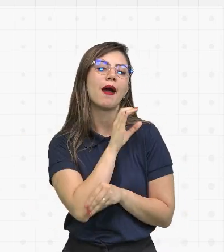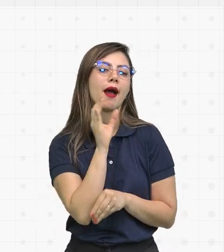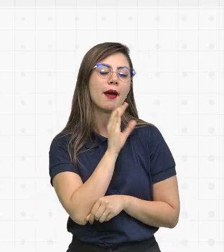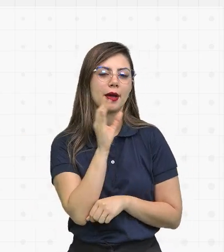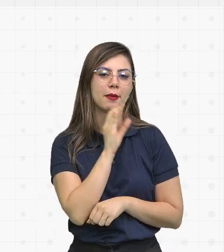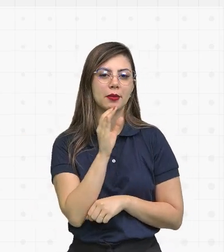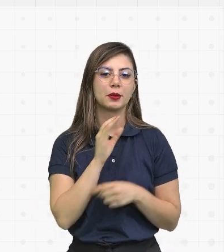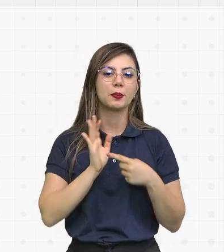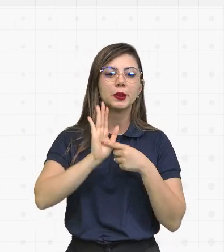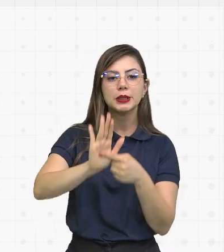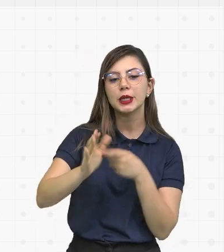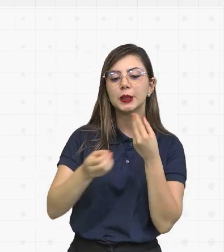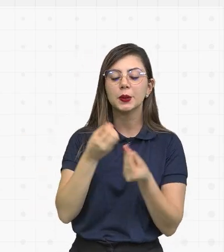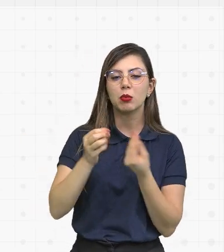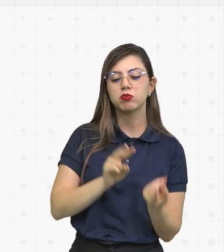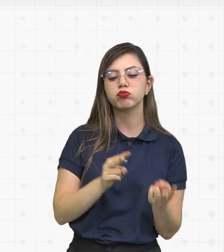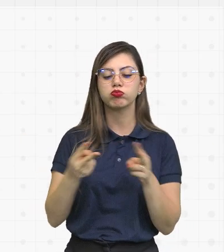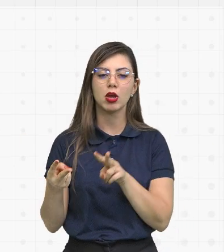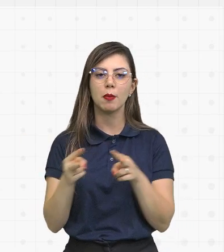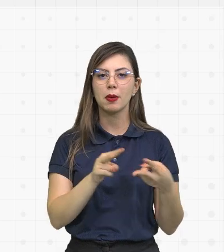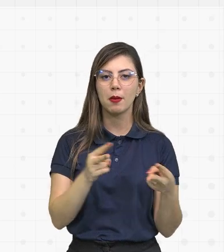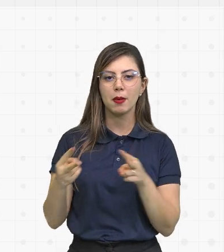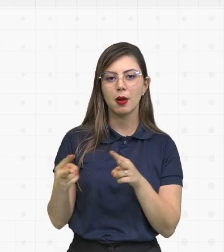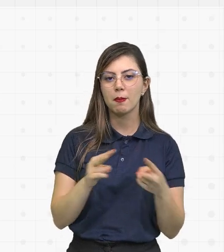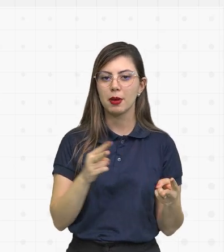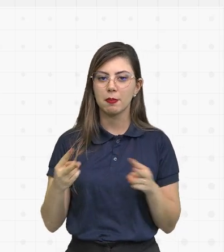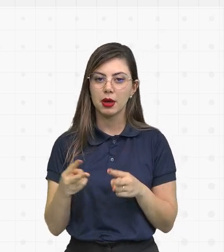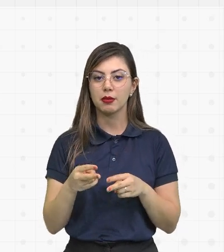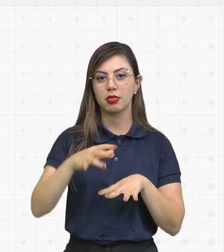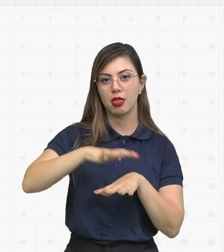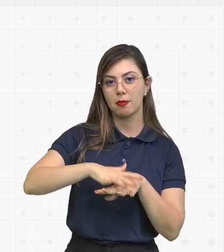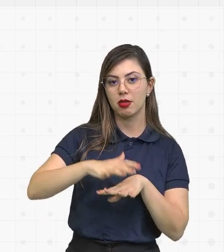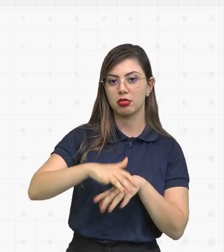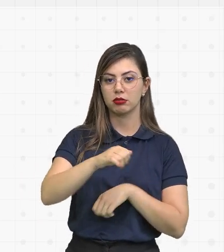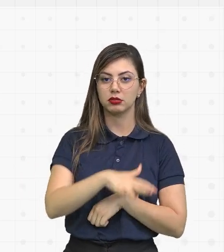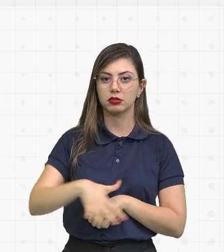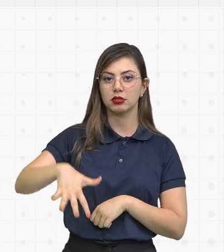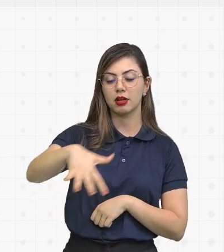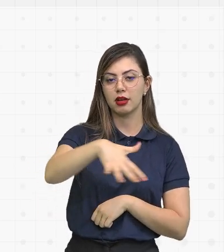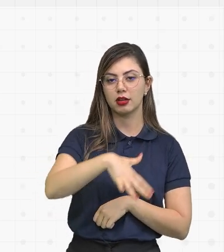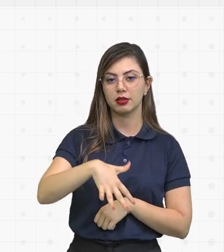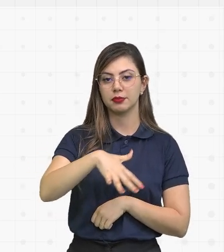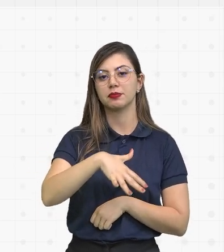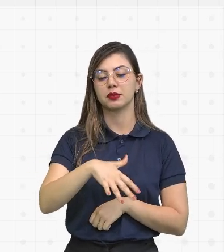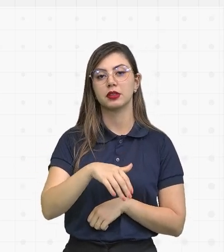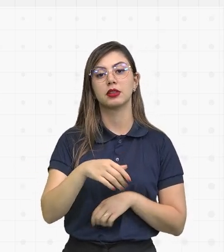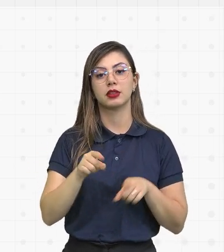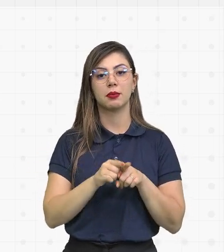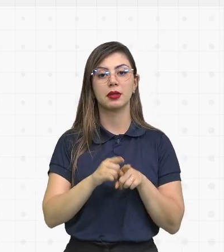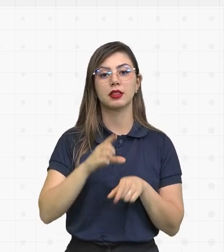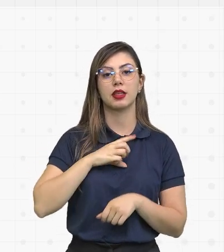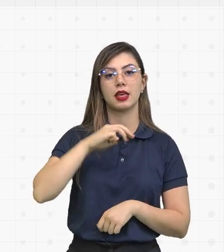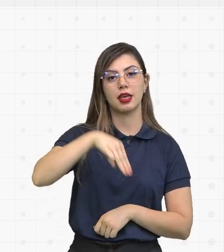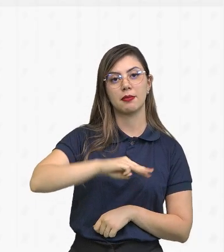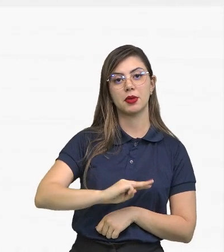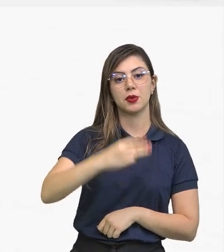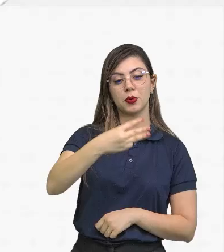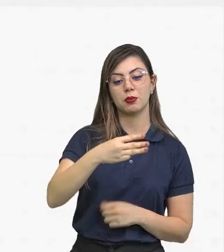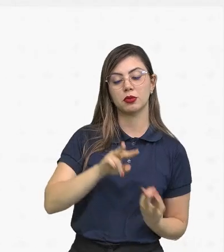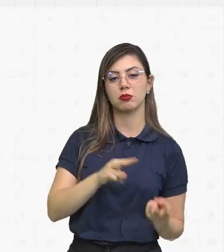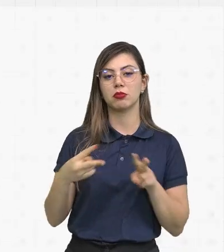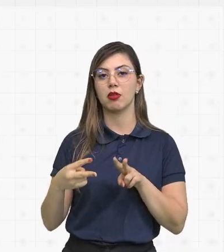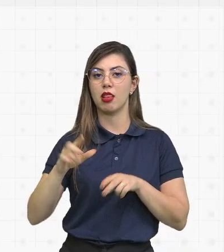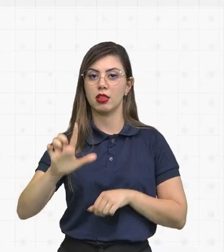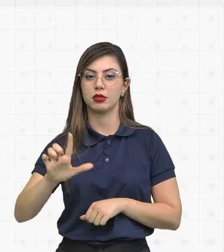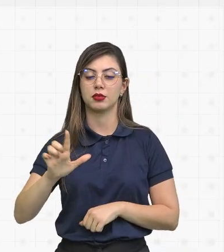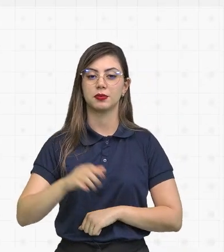apresentando a conversão, como vemos a operação matemática, mais o resultado de metros cúbicos para litros.